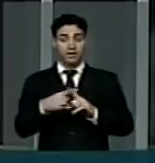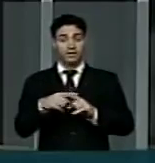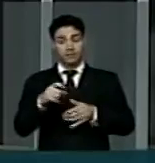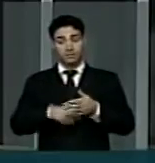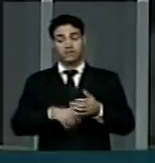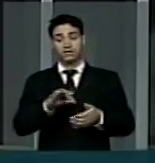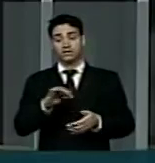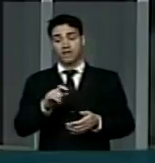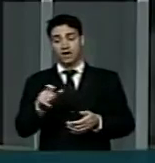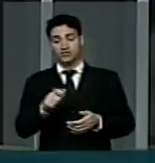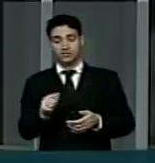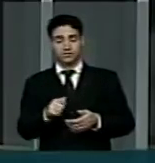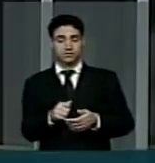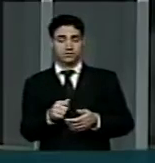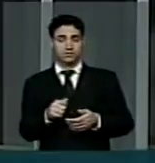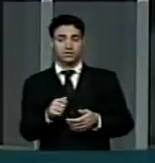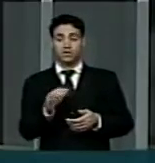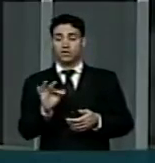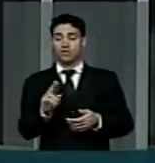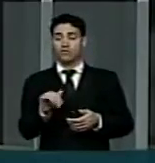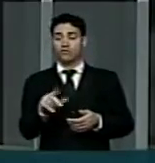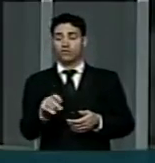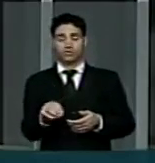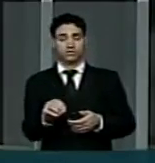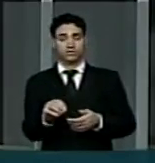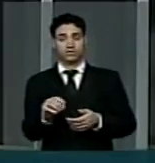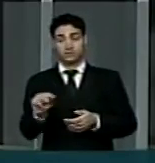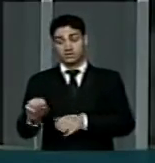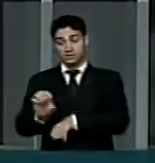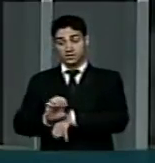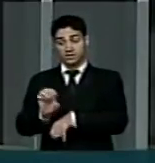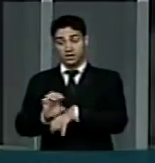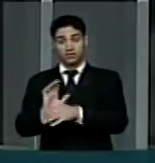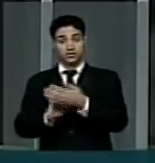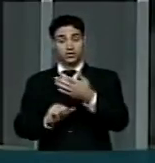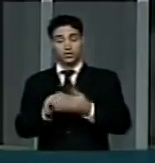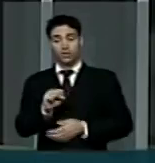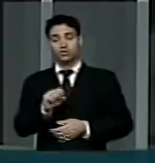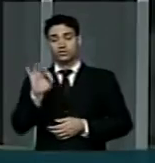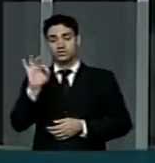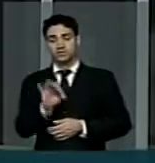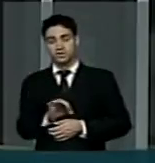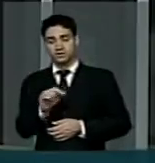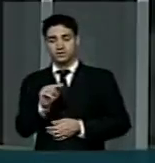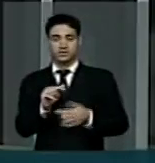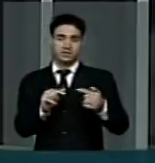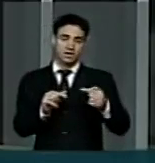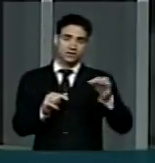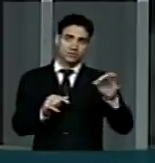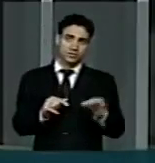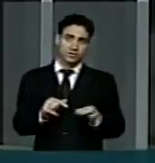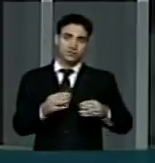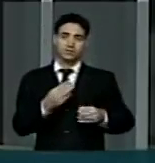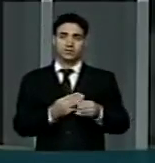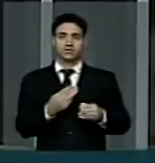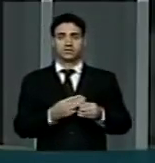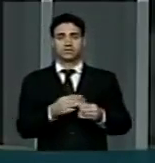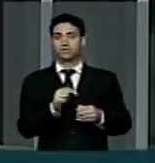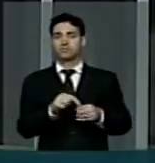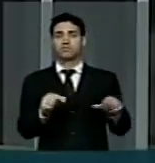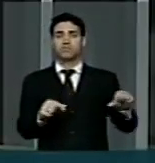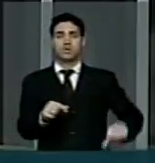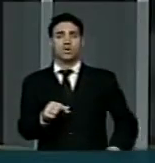os fundos. Tiram dos estados, tiraram 8% do estado e 7% dos municípios. E o mais grave de